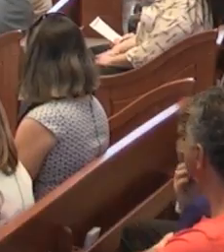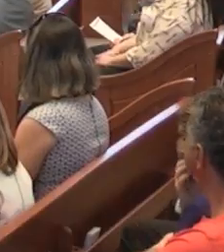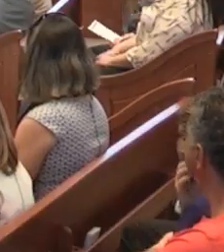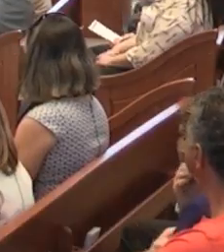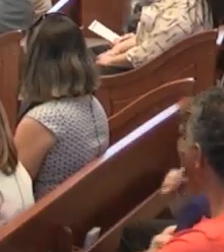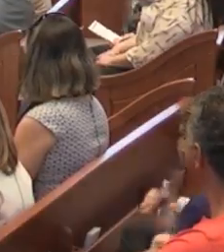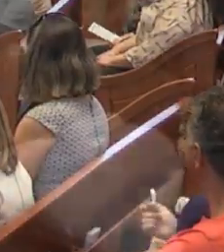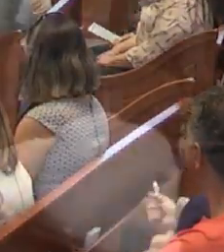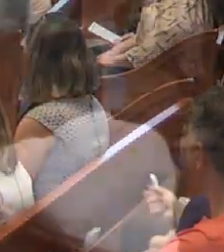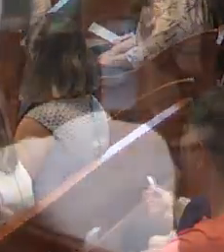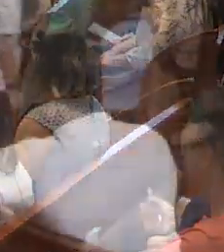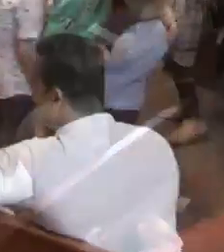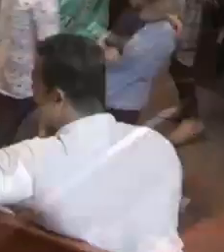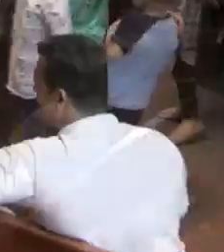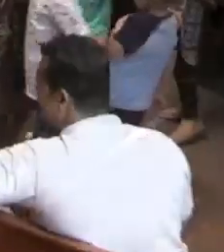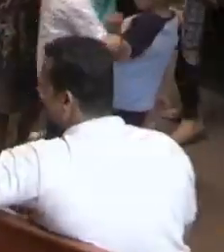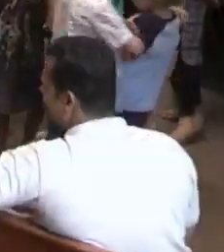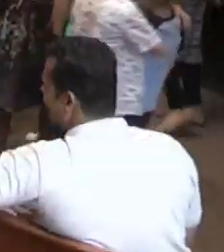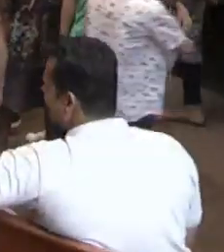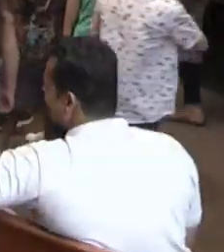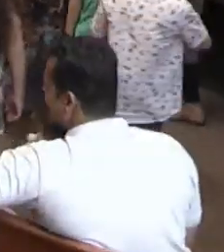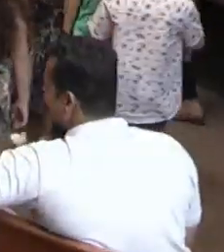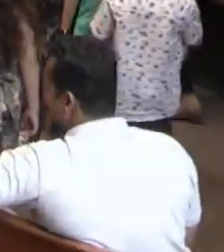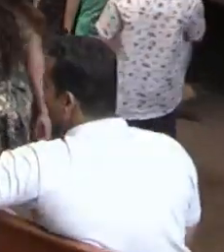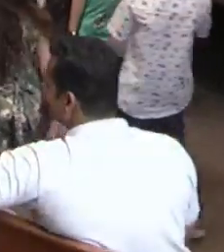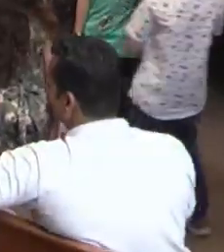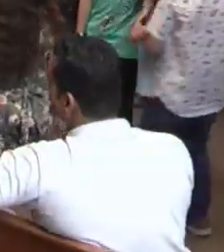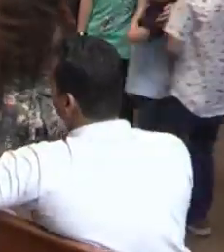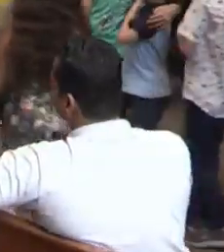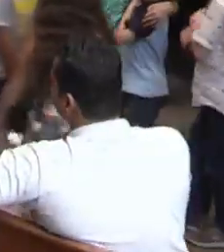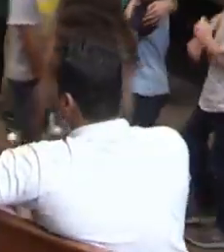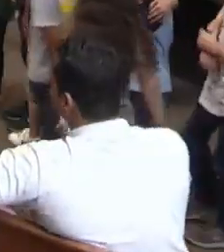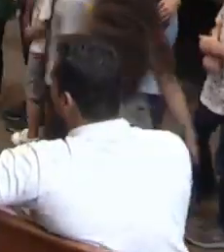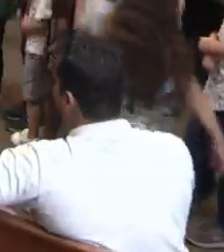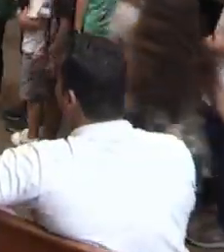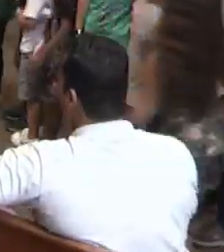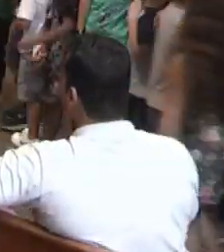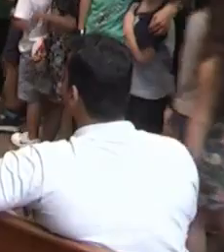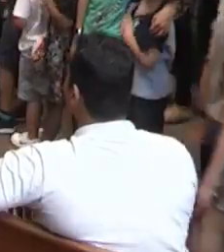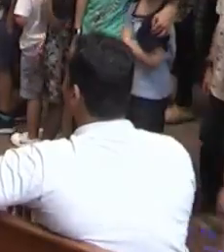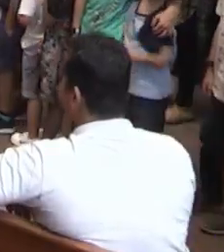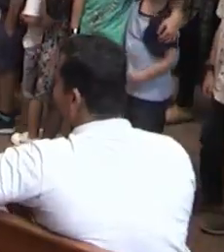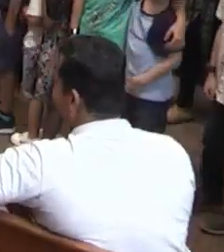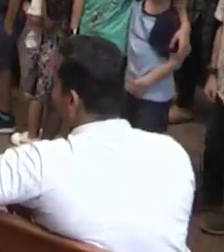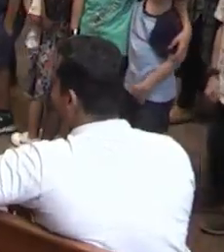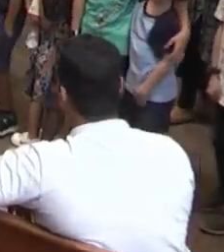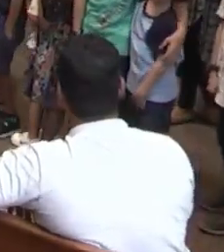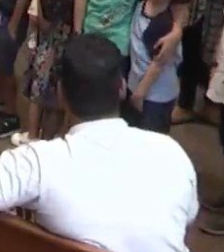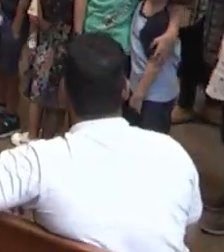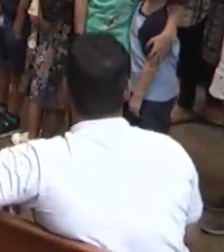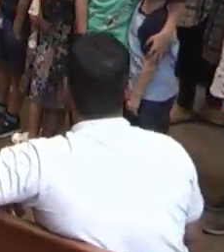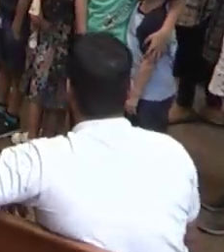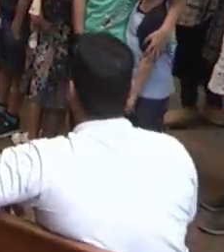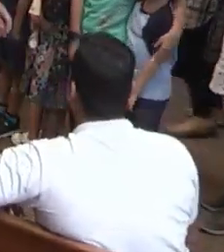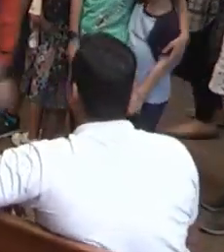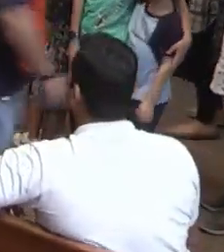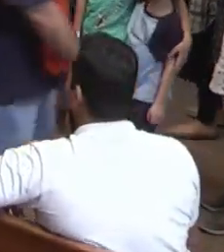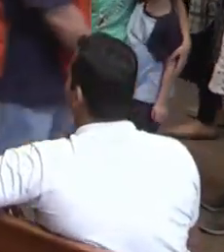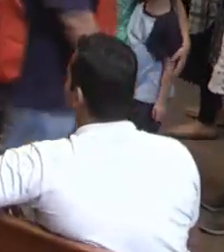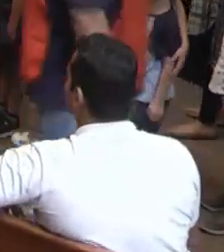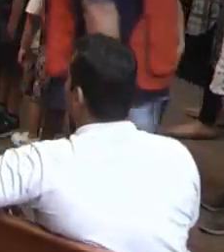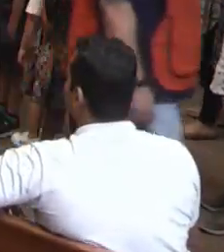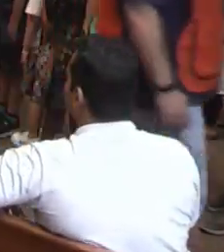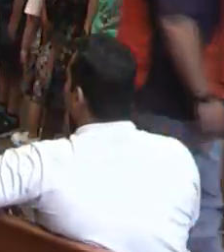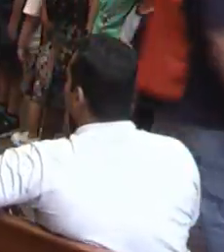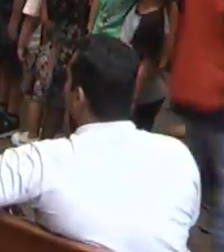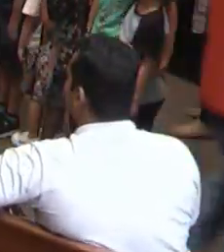temos no campo de futebol, e as crianças se divertiram com brinquedos, com muitas atividades, os